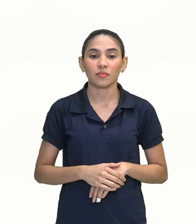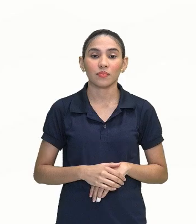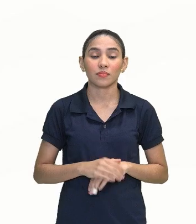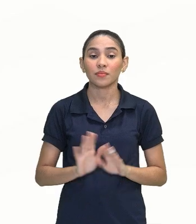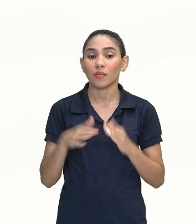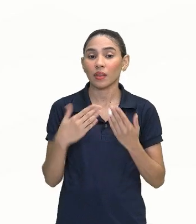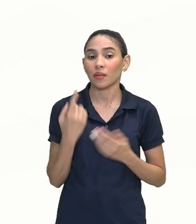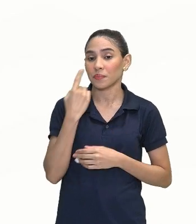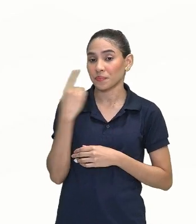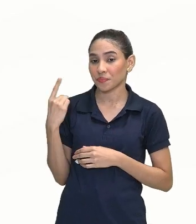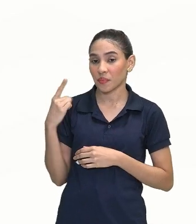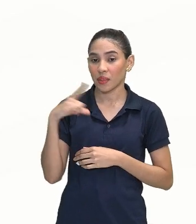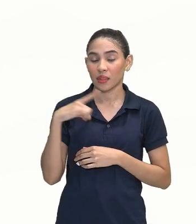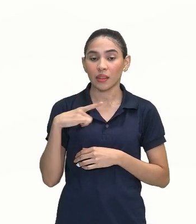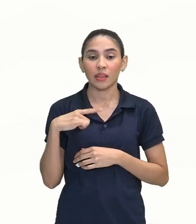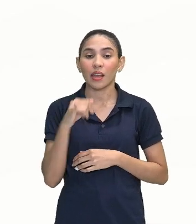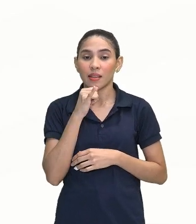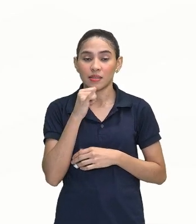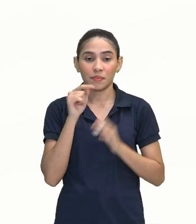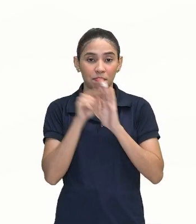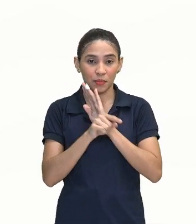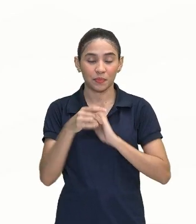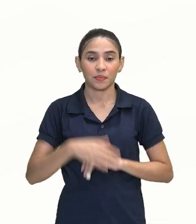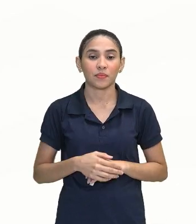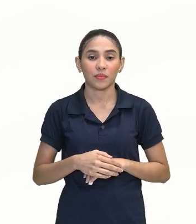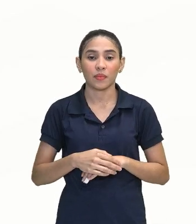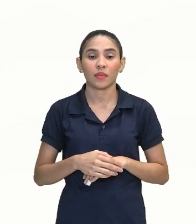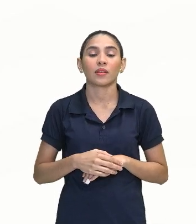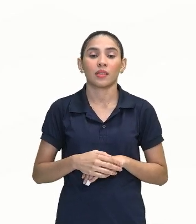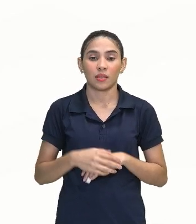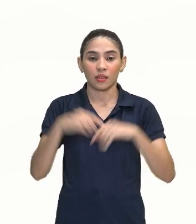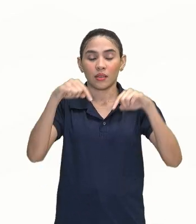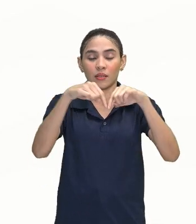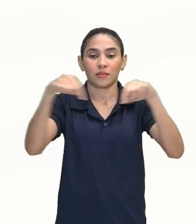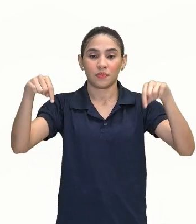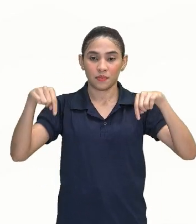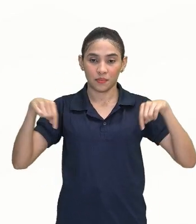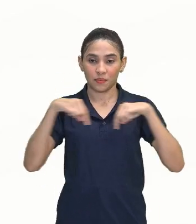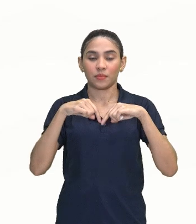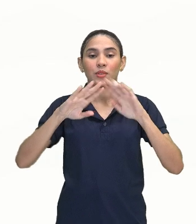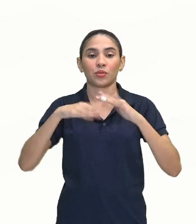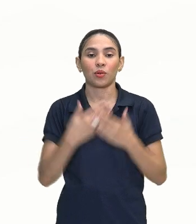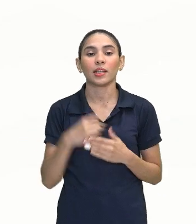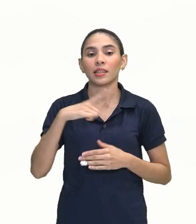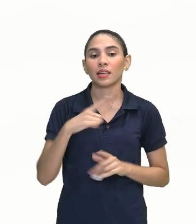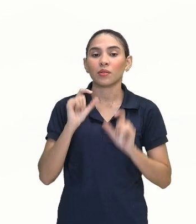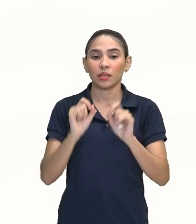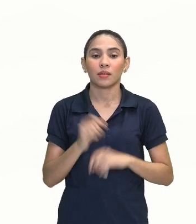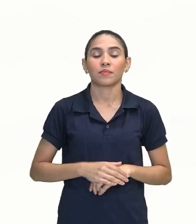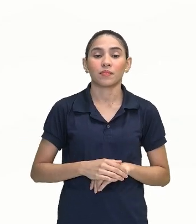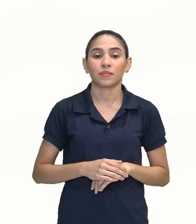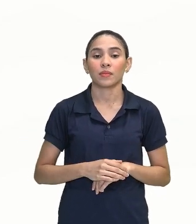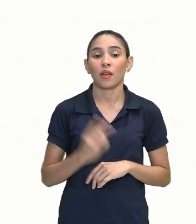Nesse exemplo, temos o seguinte texto. A quadra poliesportiva de uma escola possui